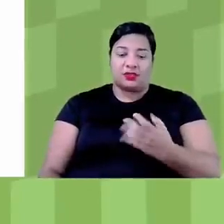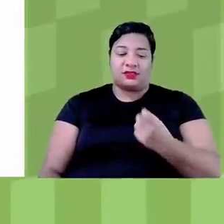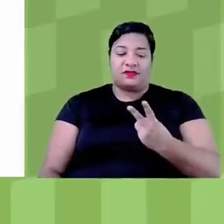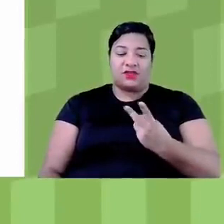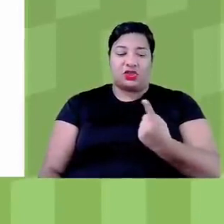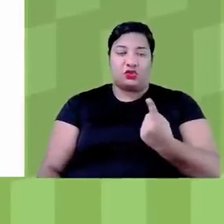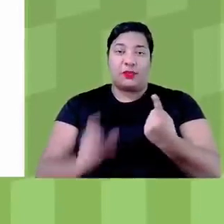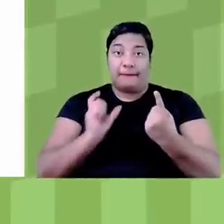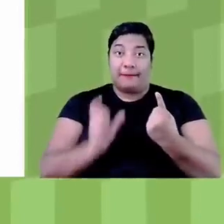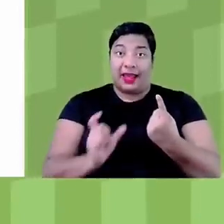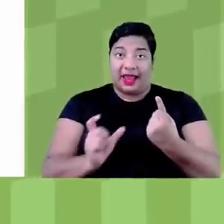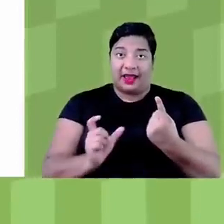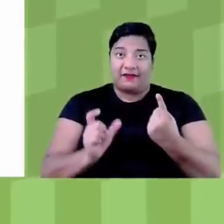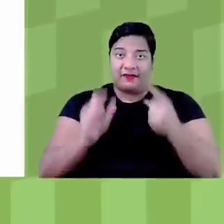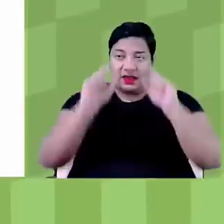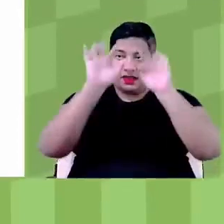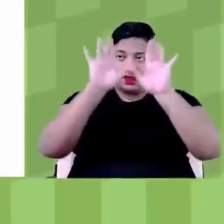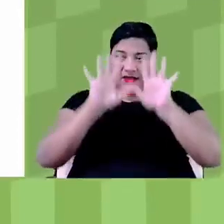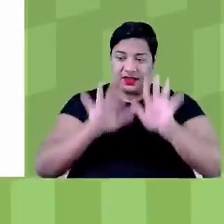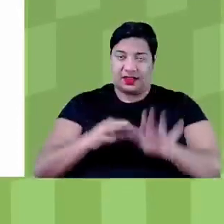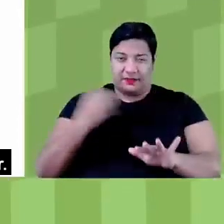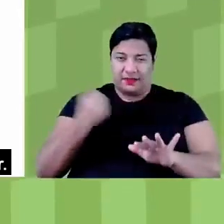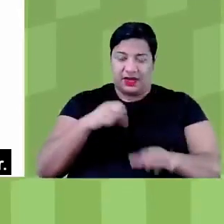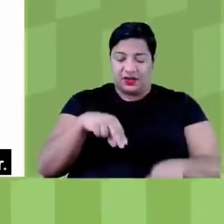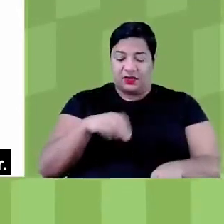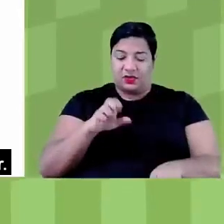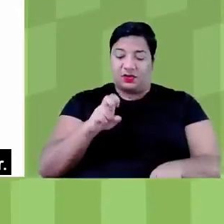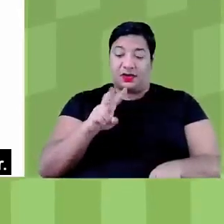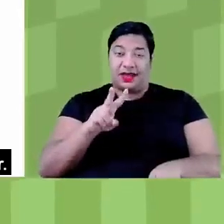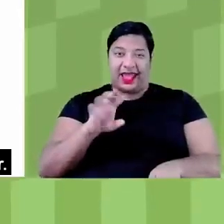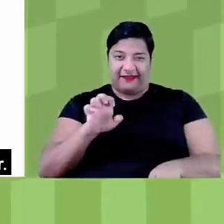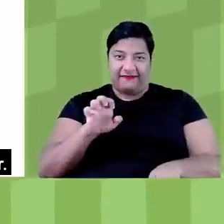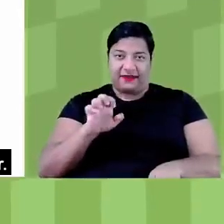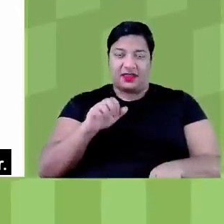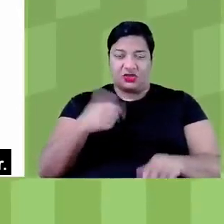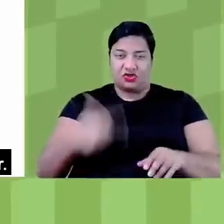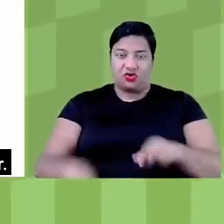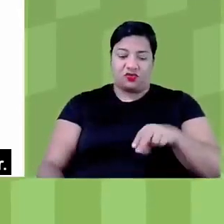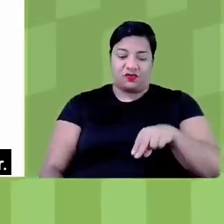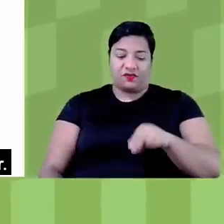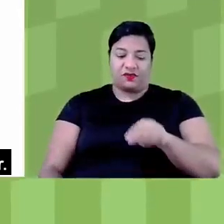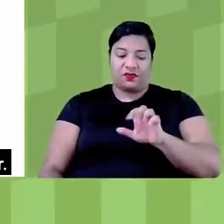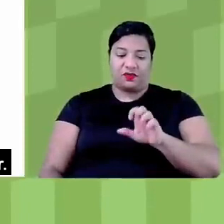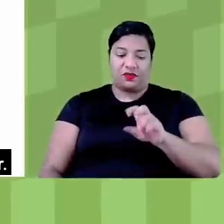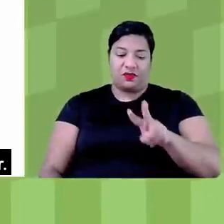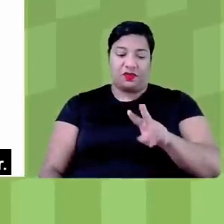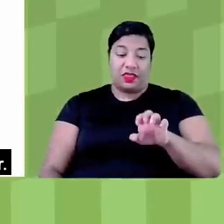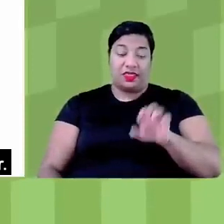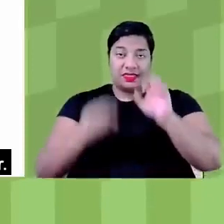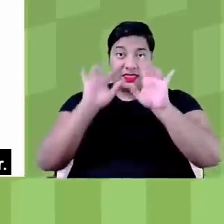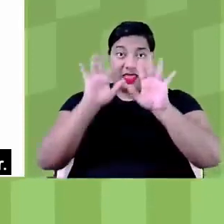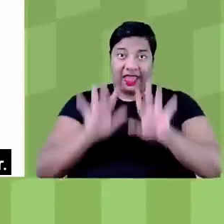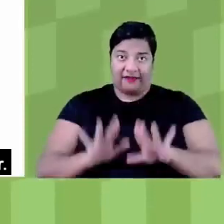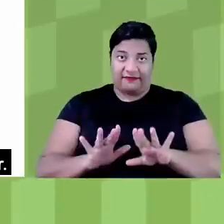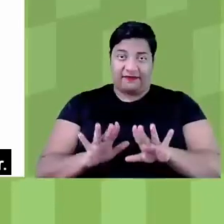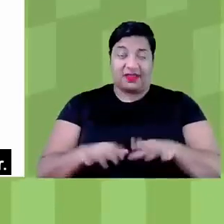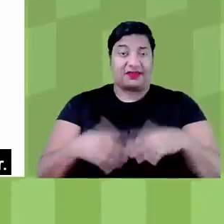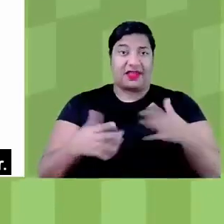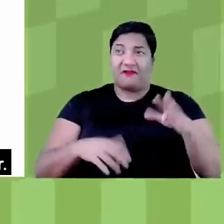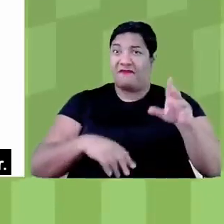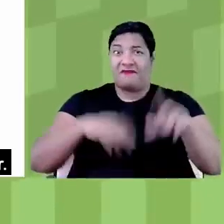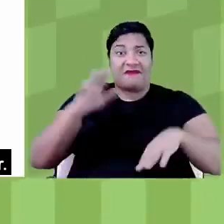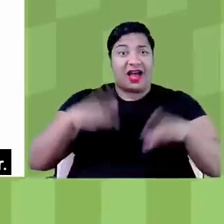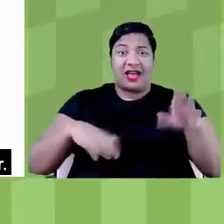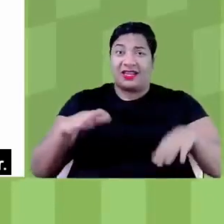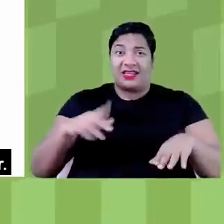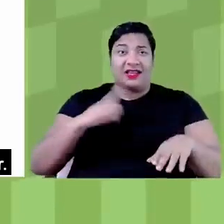e nós só temos uma palavra, né? Então, para dizer que essa coisa de clima vai até muito